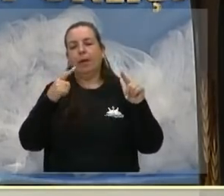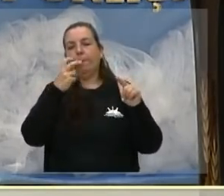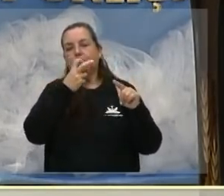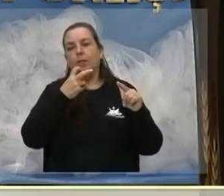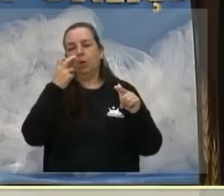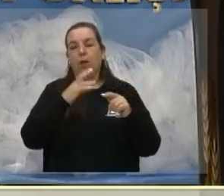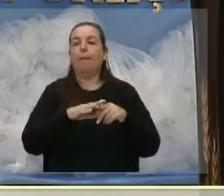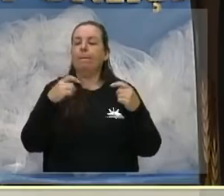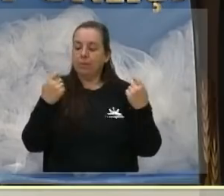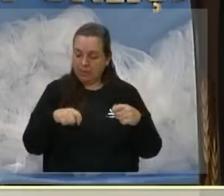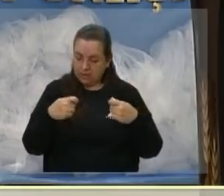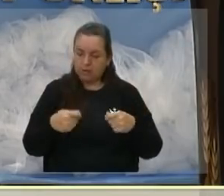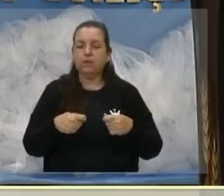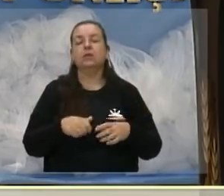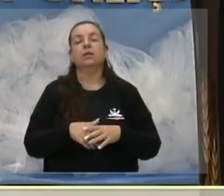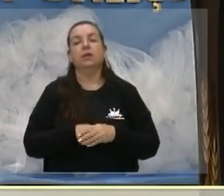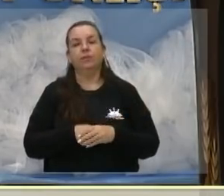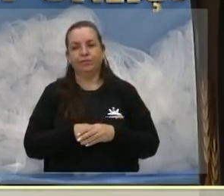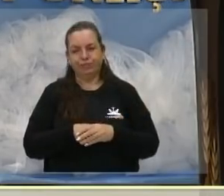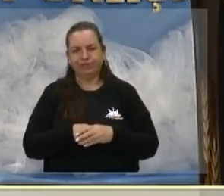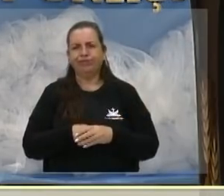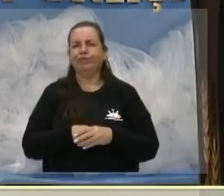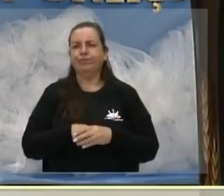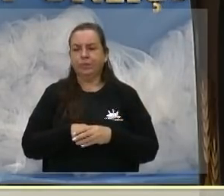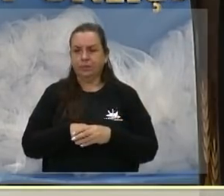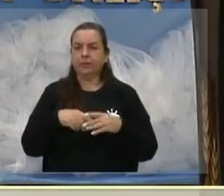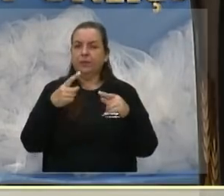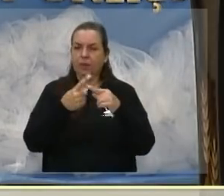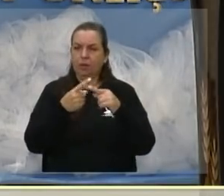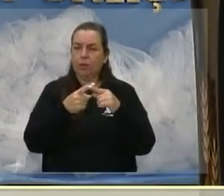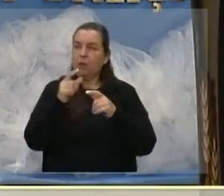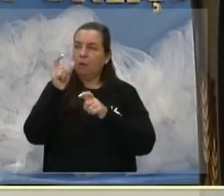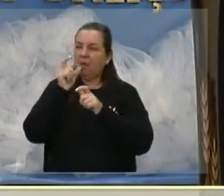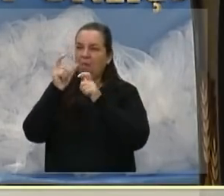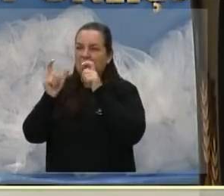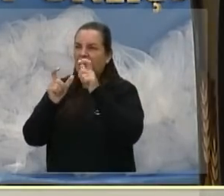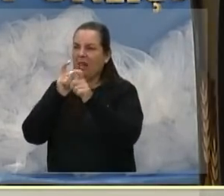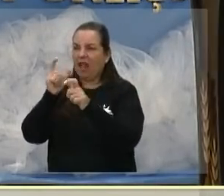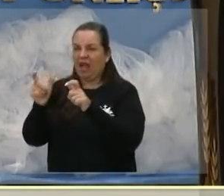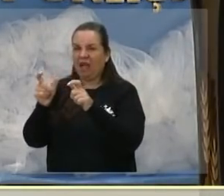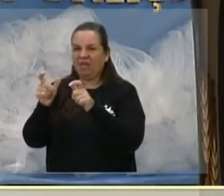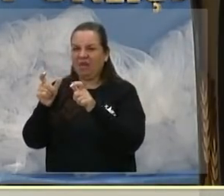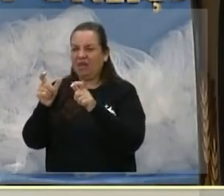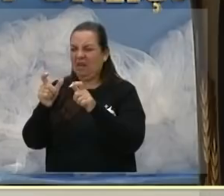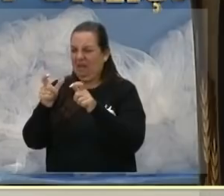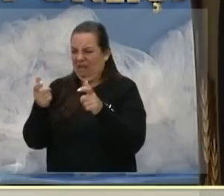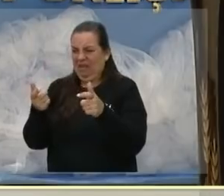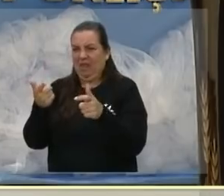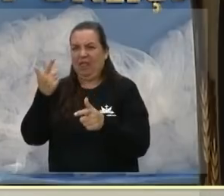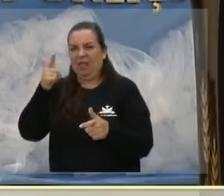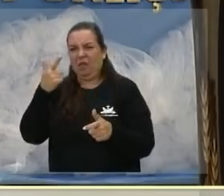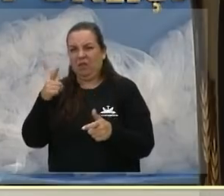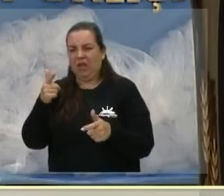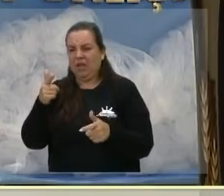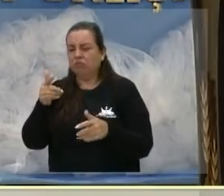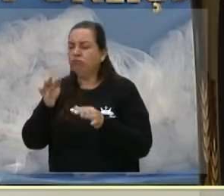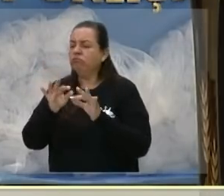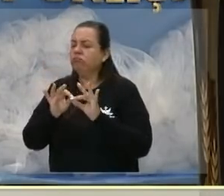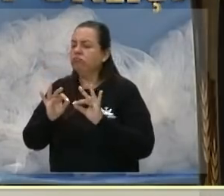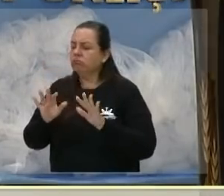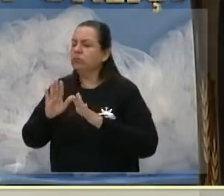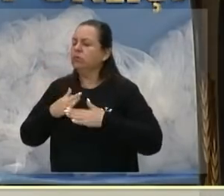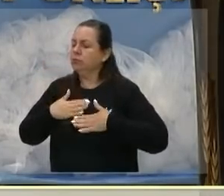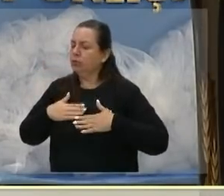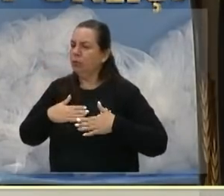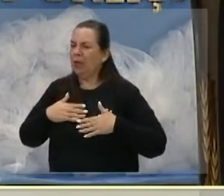e precisa porque uma palavra diz temperada uma